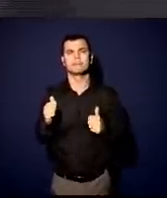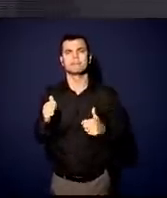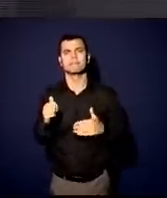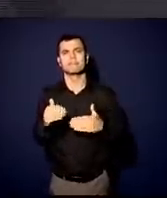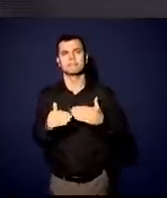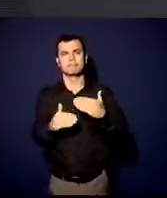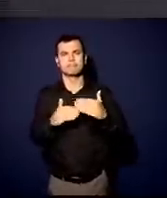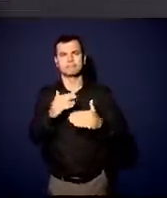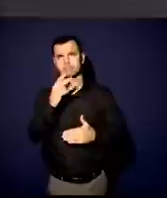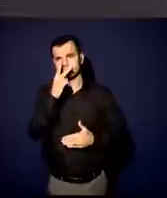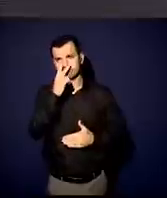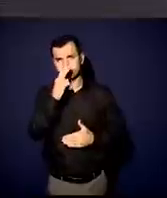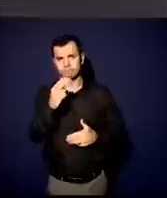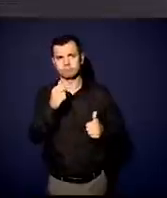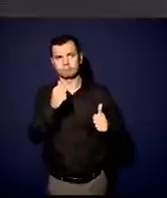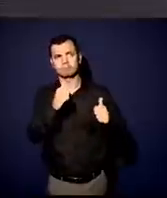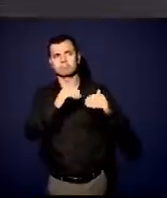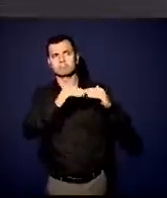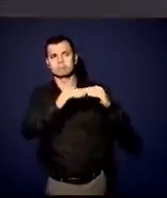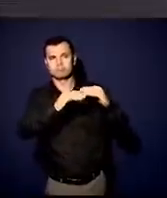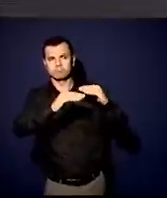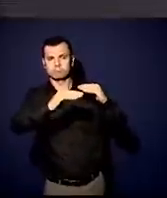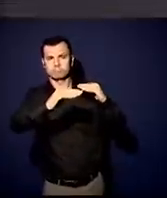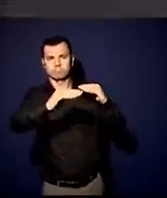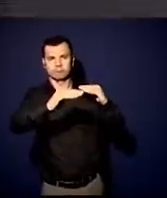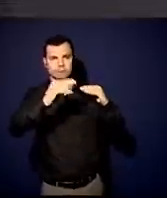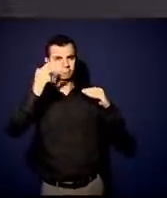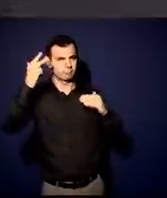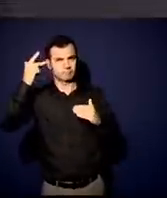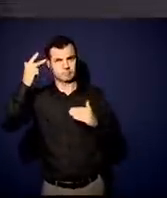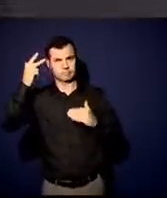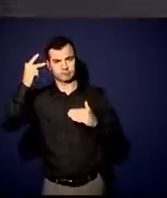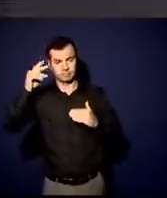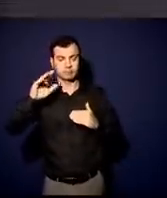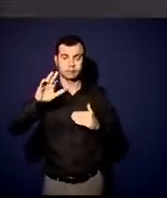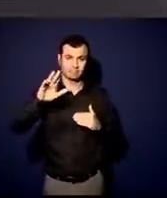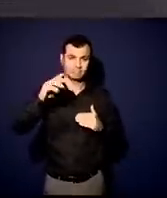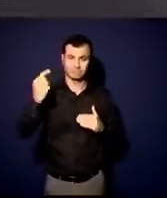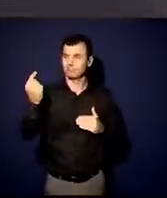softland o que a gente tá aprendendo desde do Pay Row